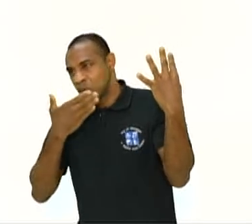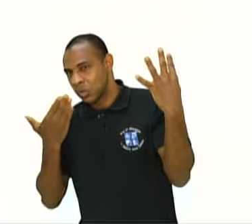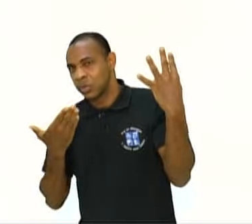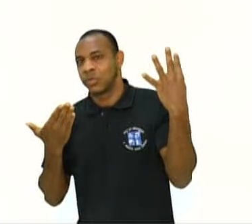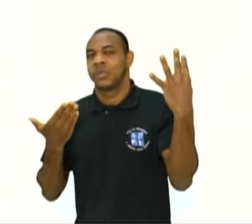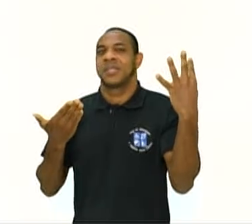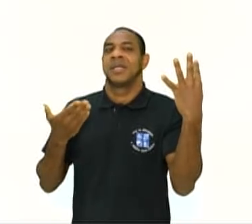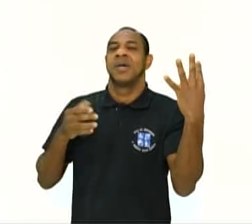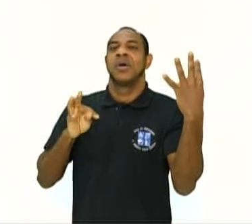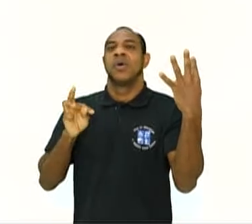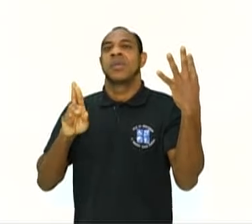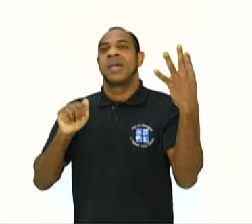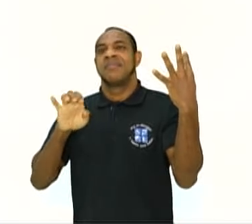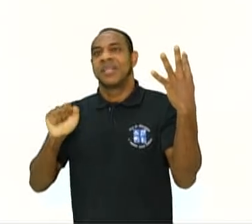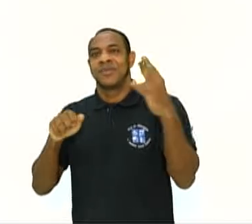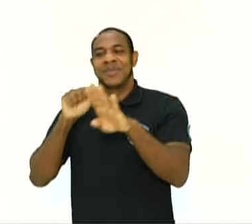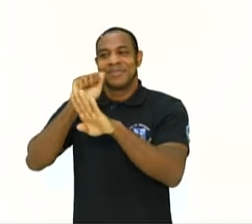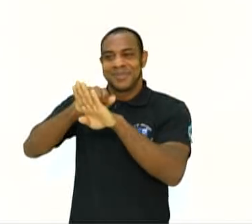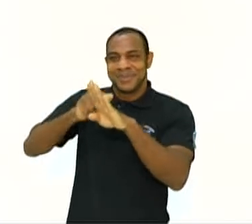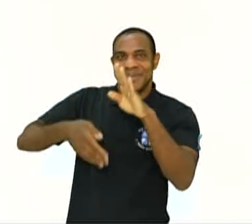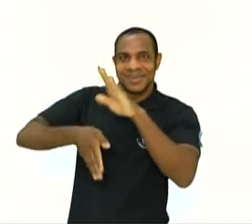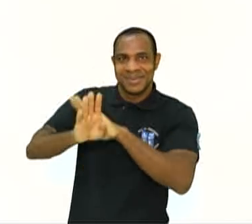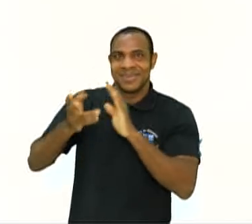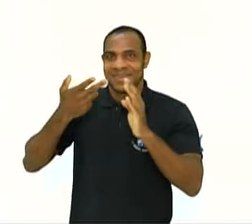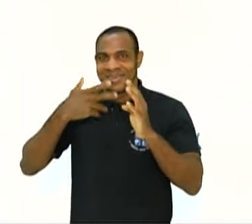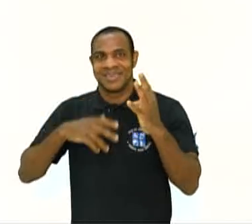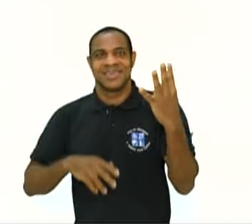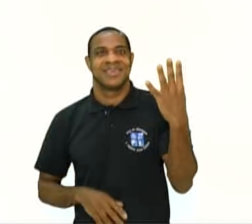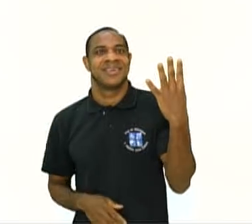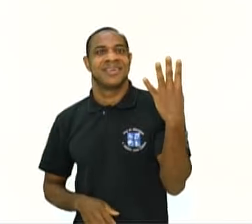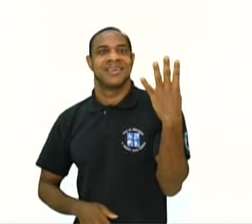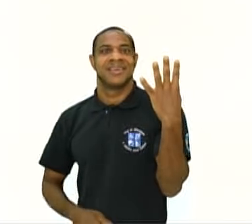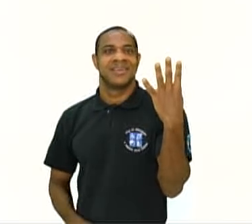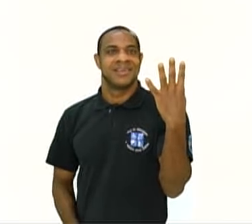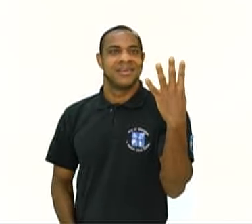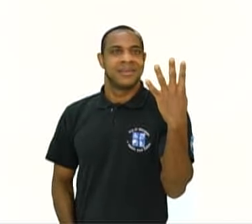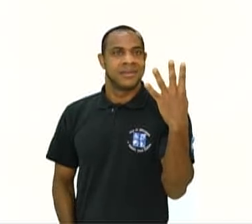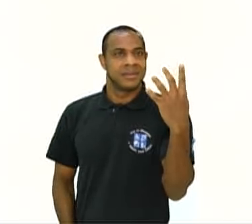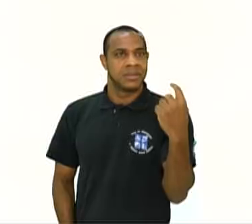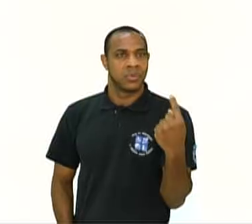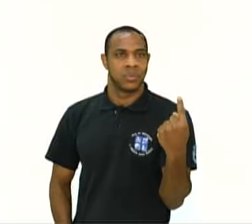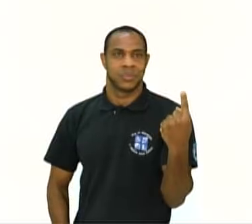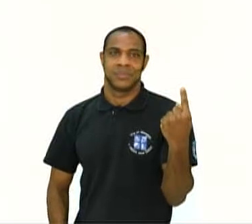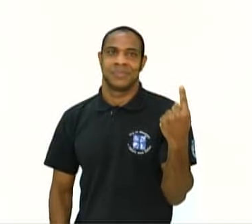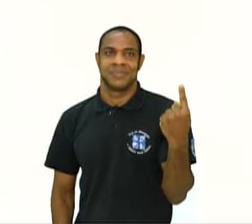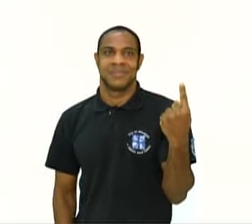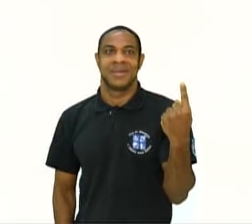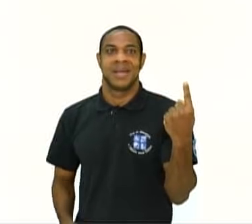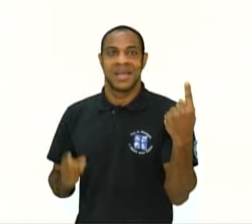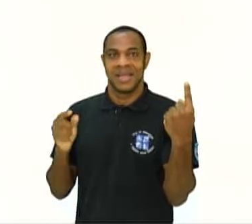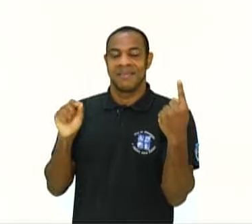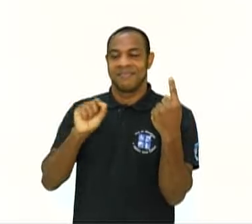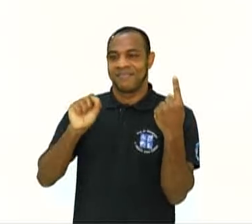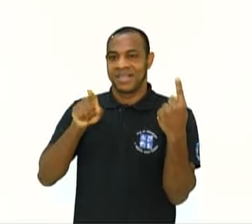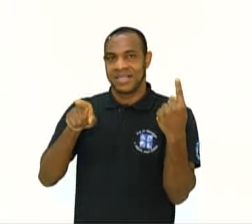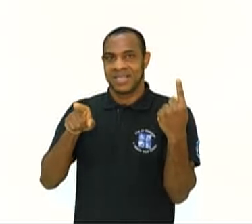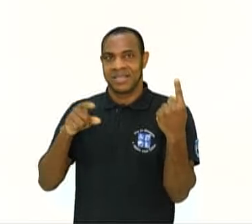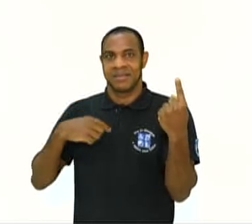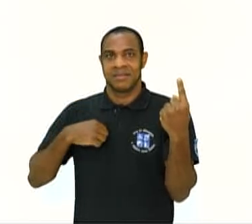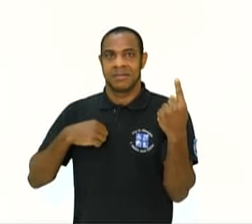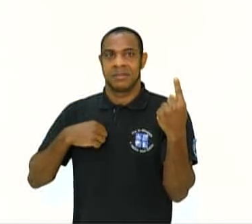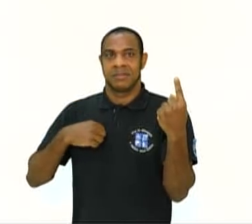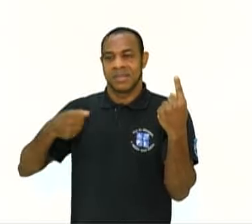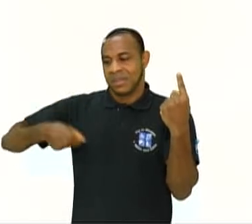bater, fazer a brincadeira de bater na porta, número 4, number 4. Make a treat bag, é você fazer, confeccionar